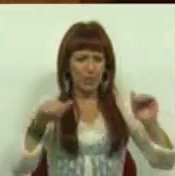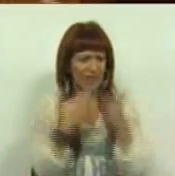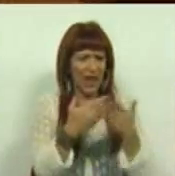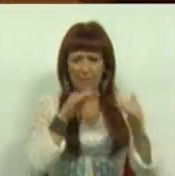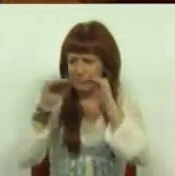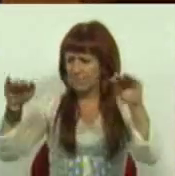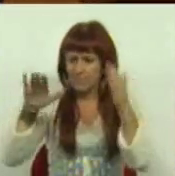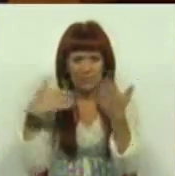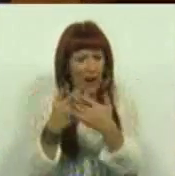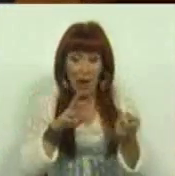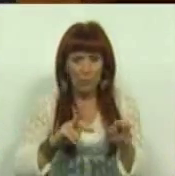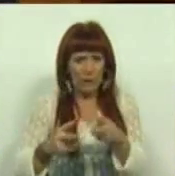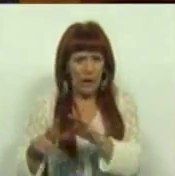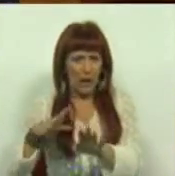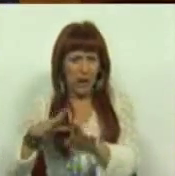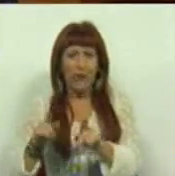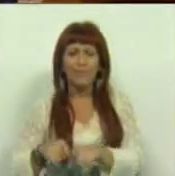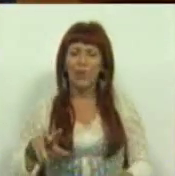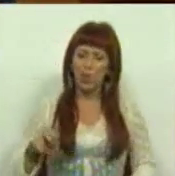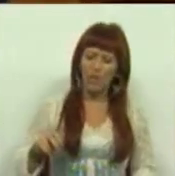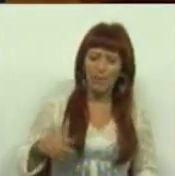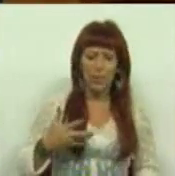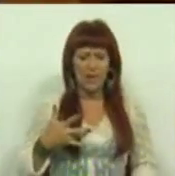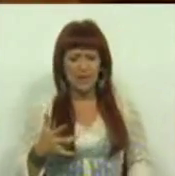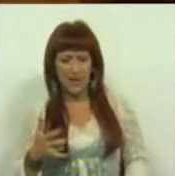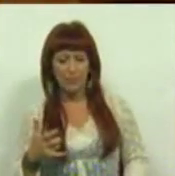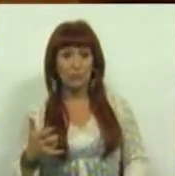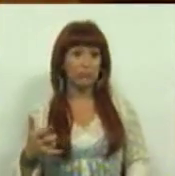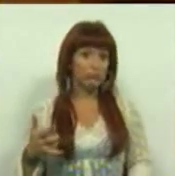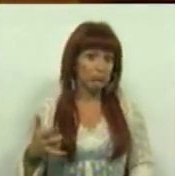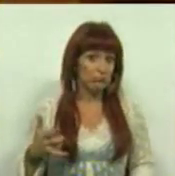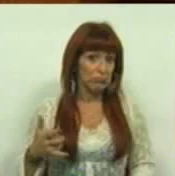estão a ser corrigidas. Passou novembro, dezembro,